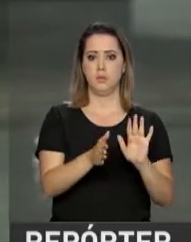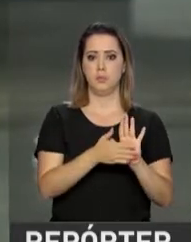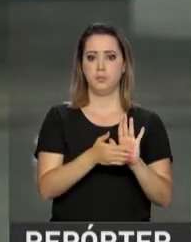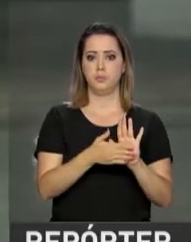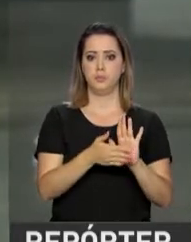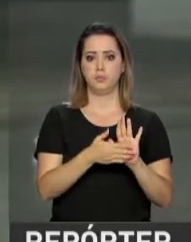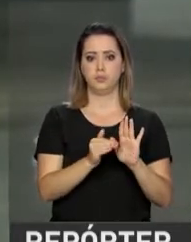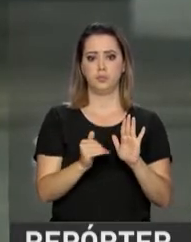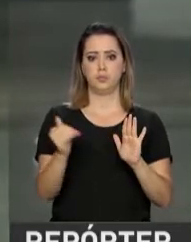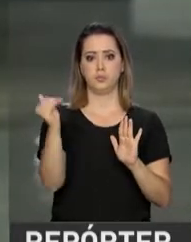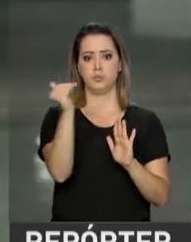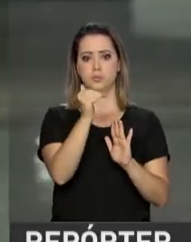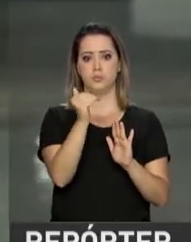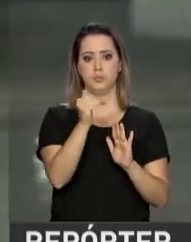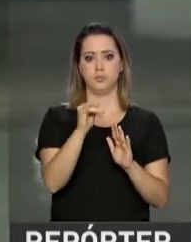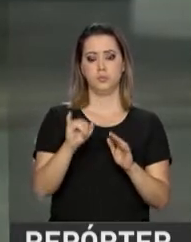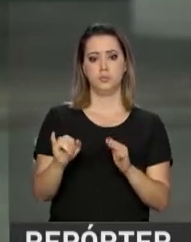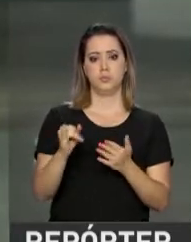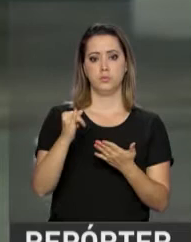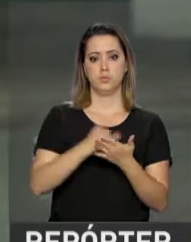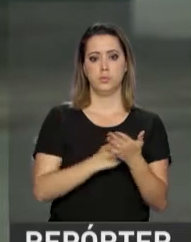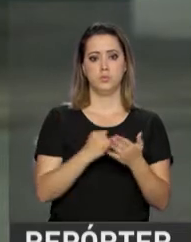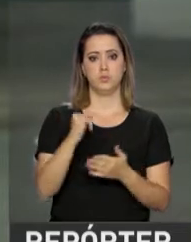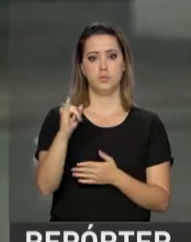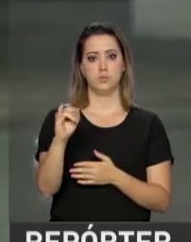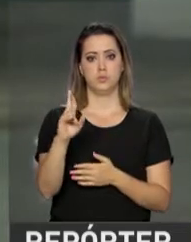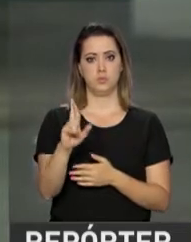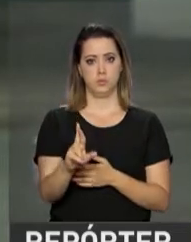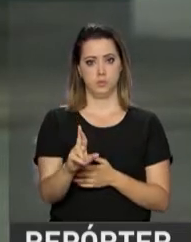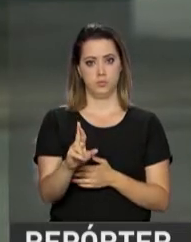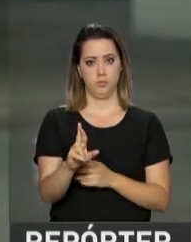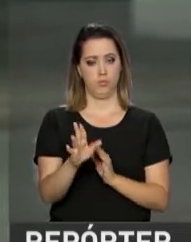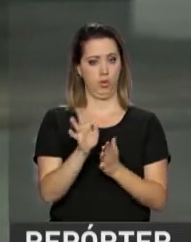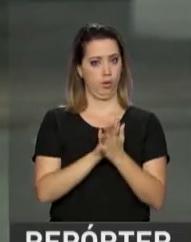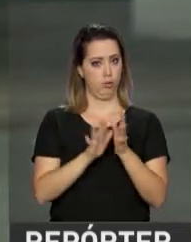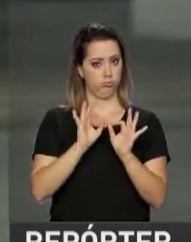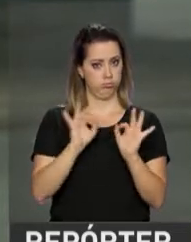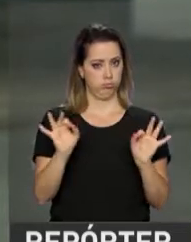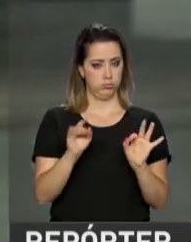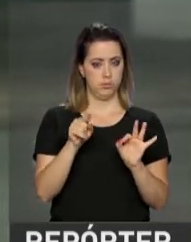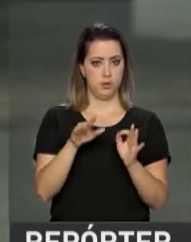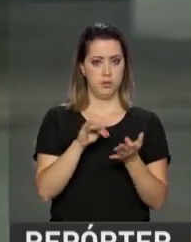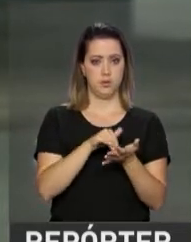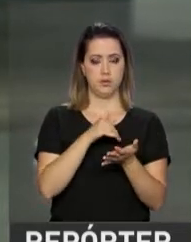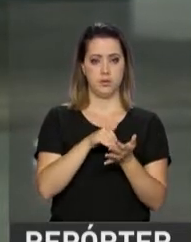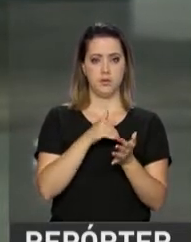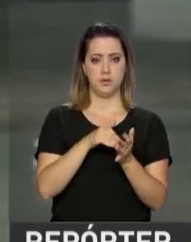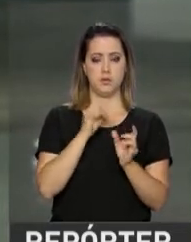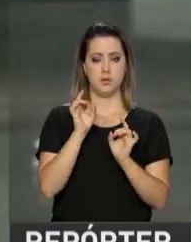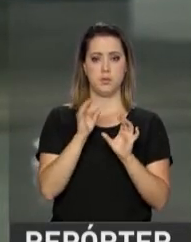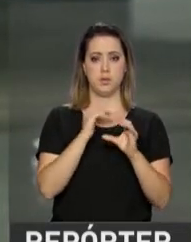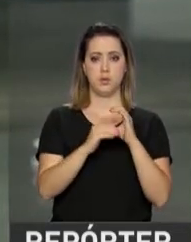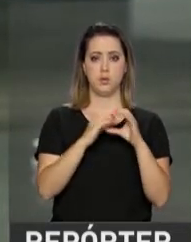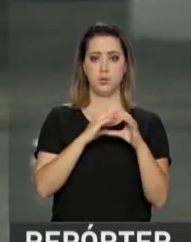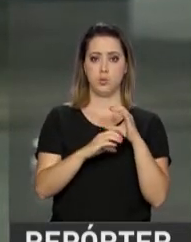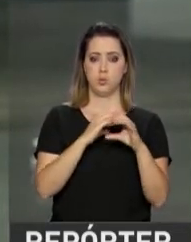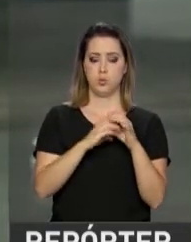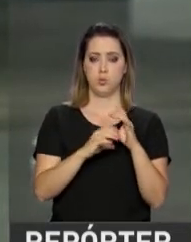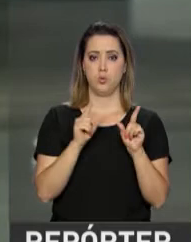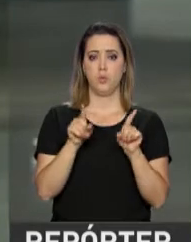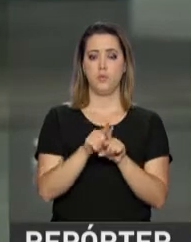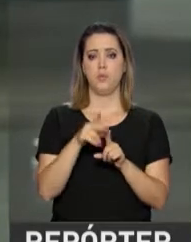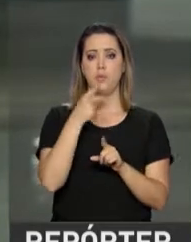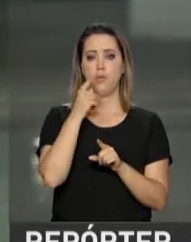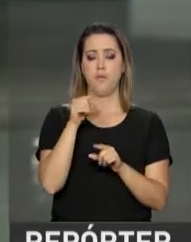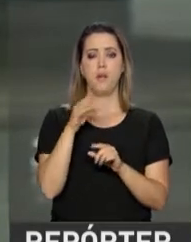para aumentar o imposto de renda nesta nota a secretaria especial de comunicação social da presidência diz que